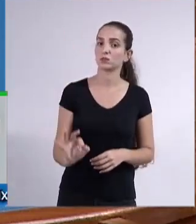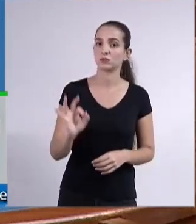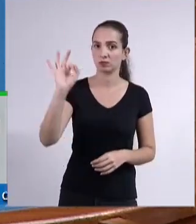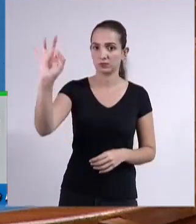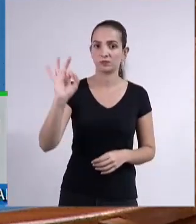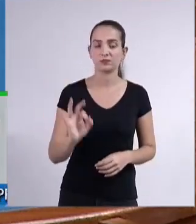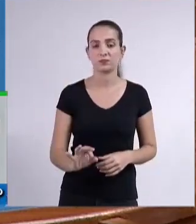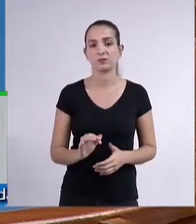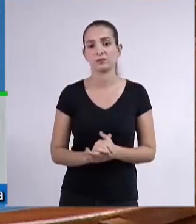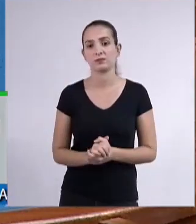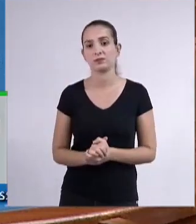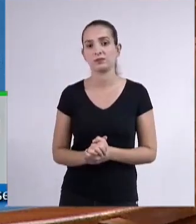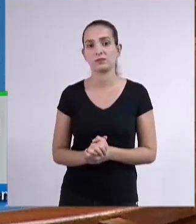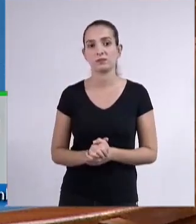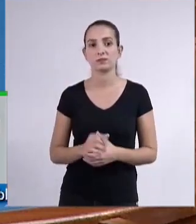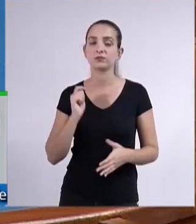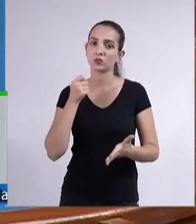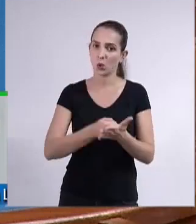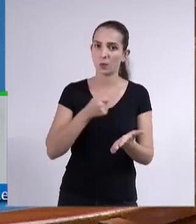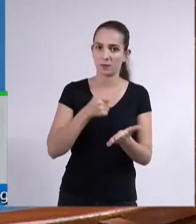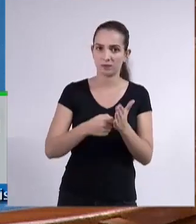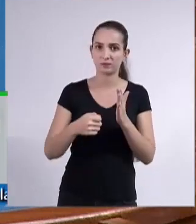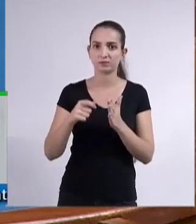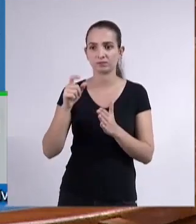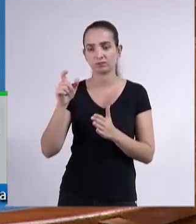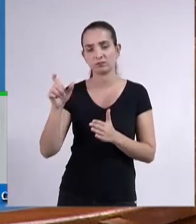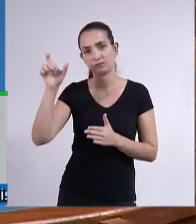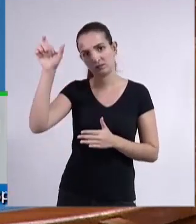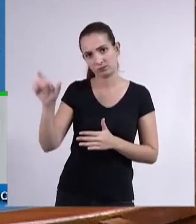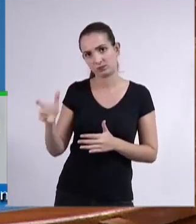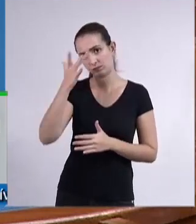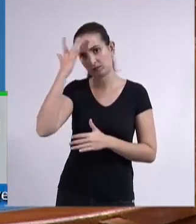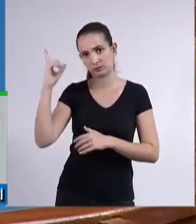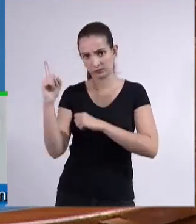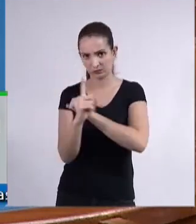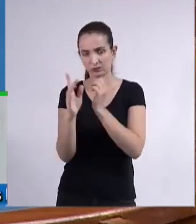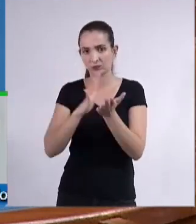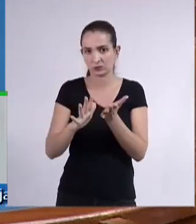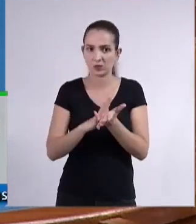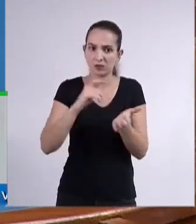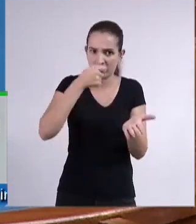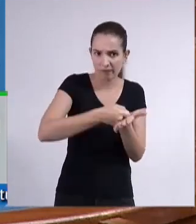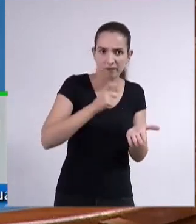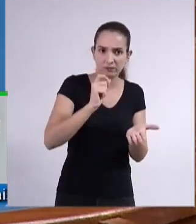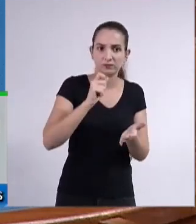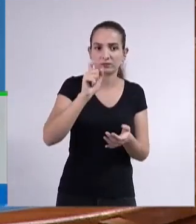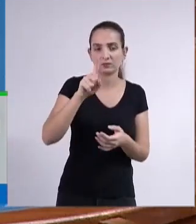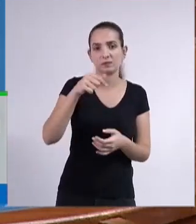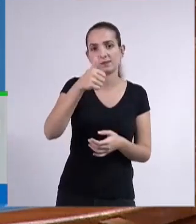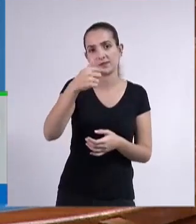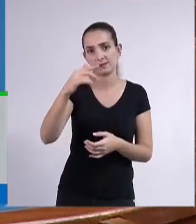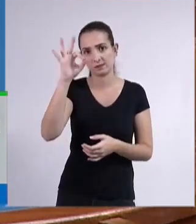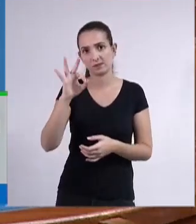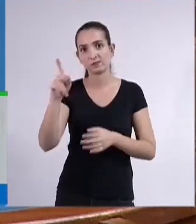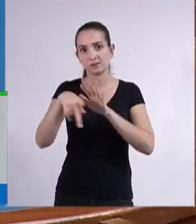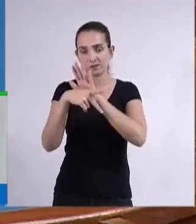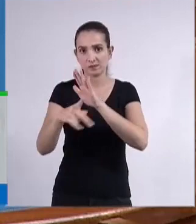17% do que é cobrado do consumidor é serviço de distribuição de energia.